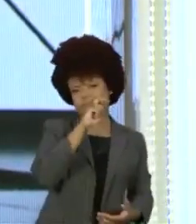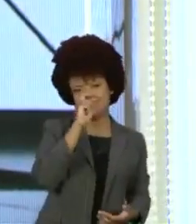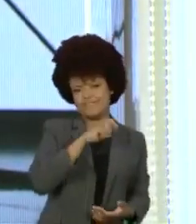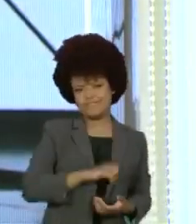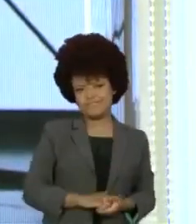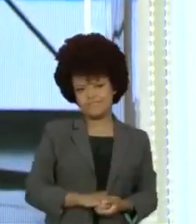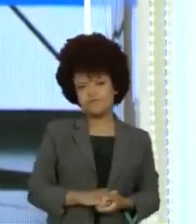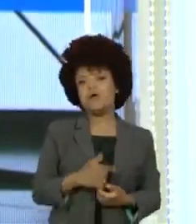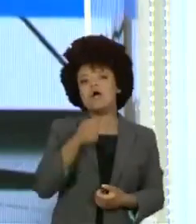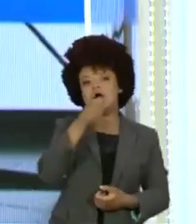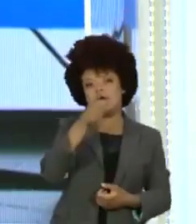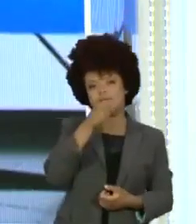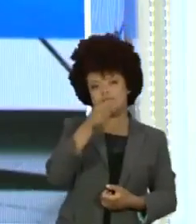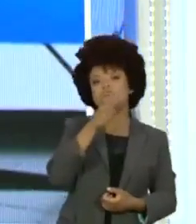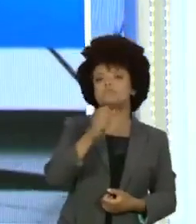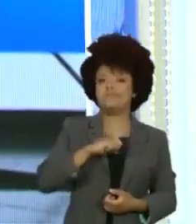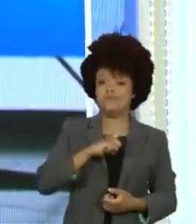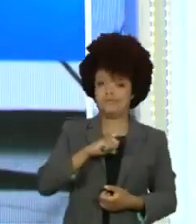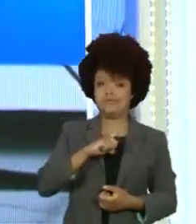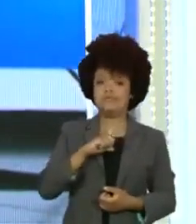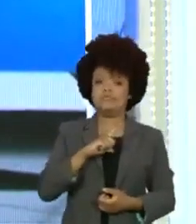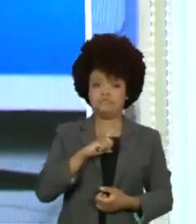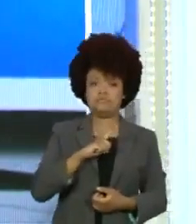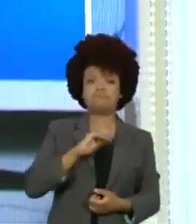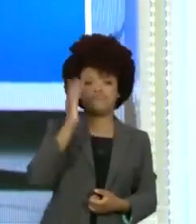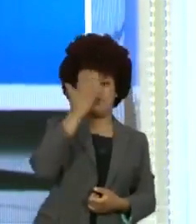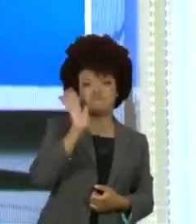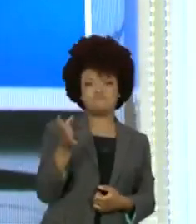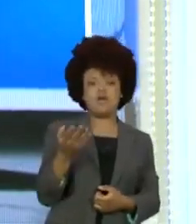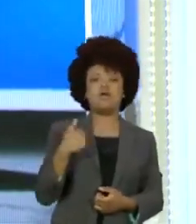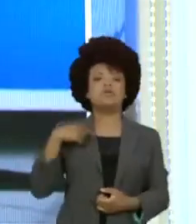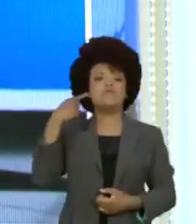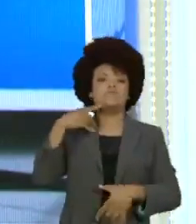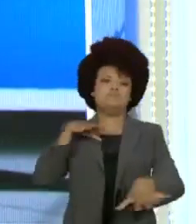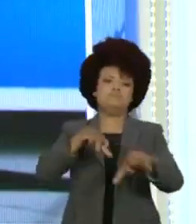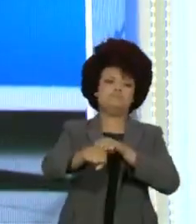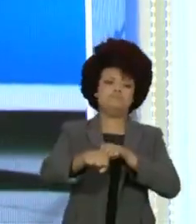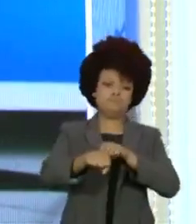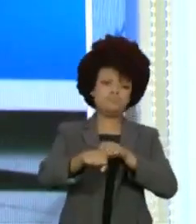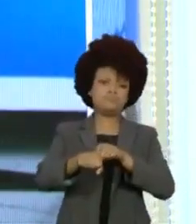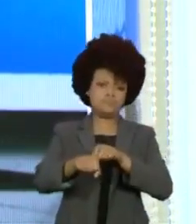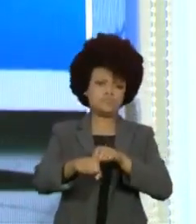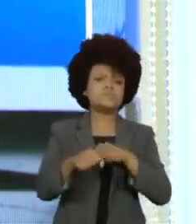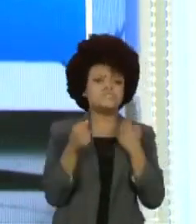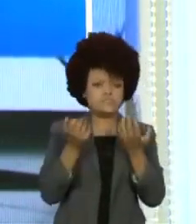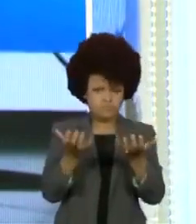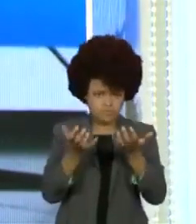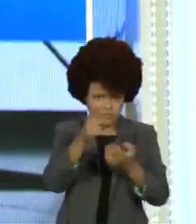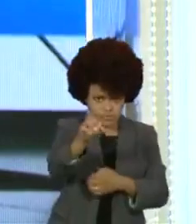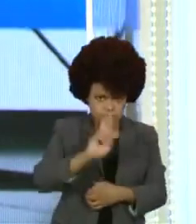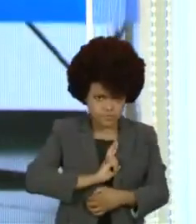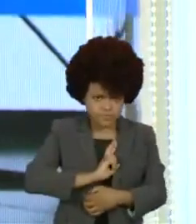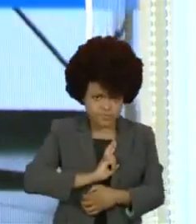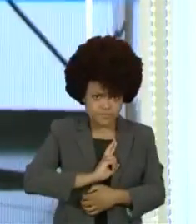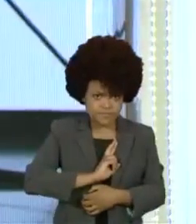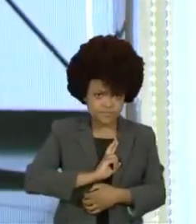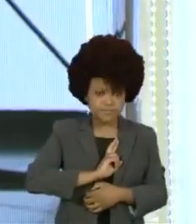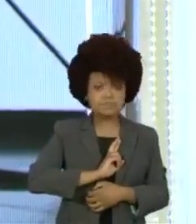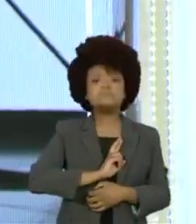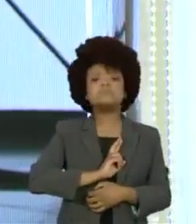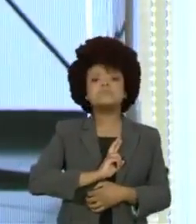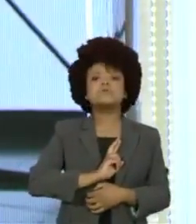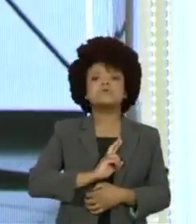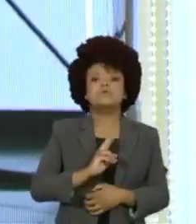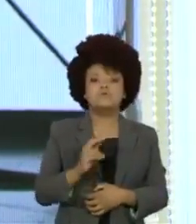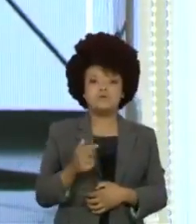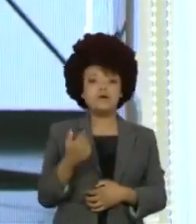e uso o direito de operar agora eu queria que você me respondesse a sua defesa maconha você quer